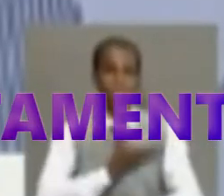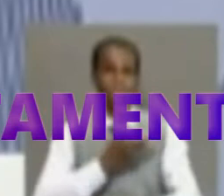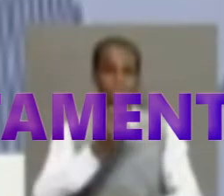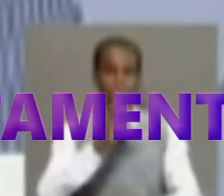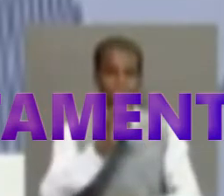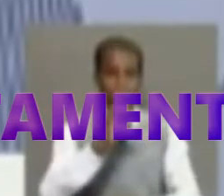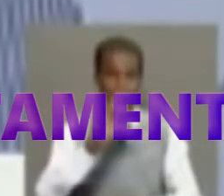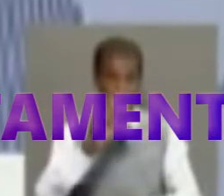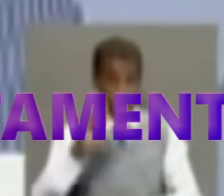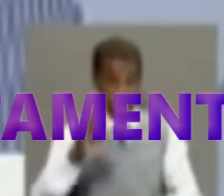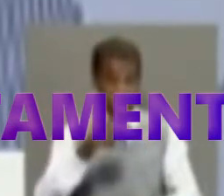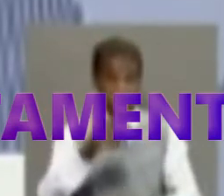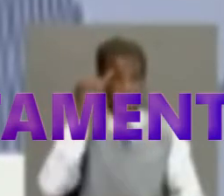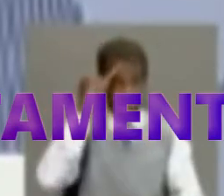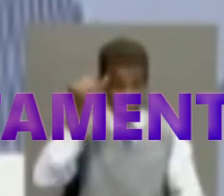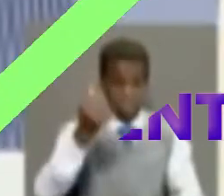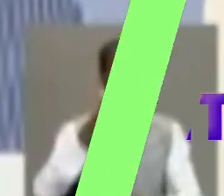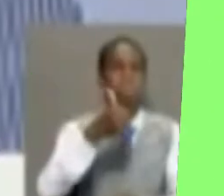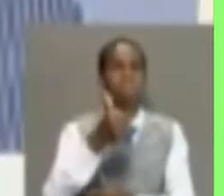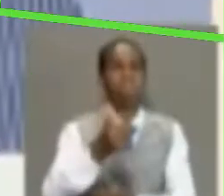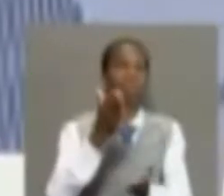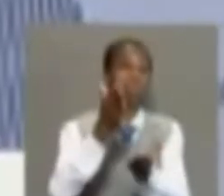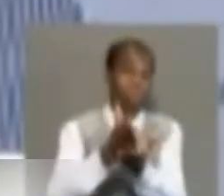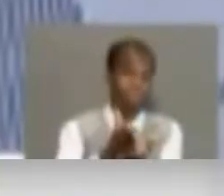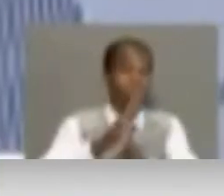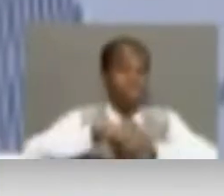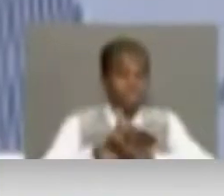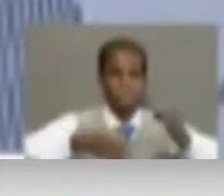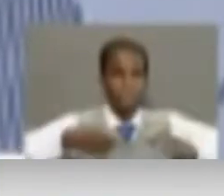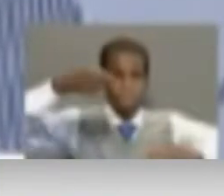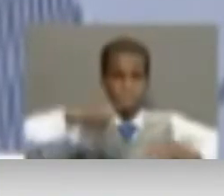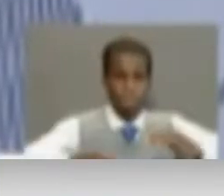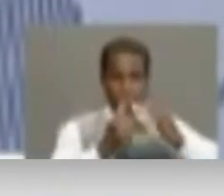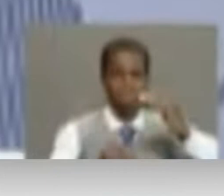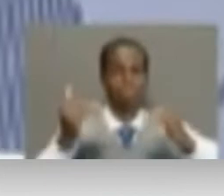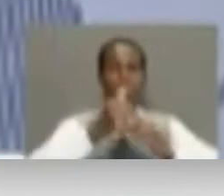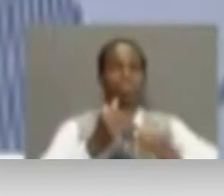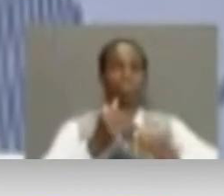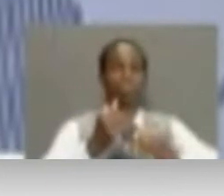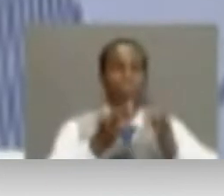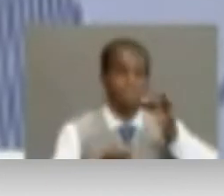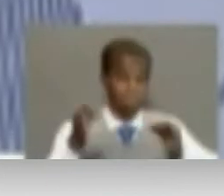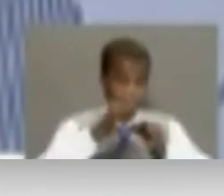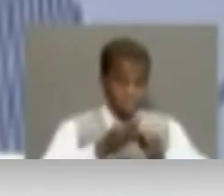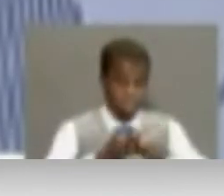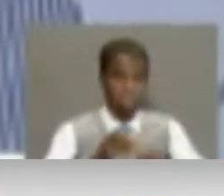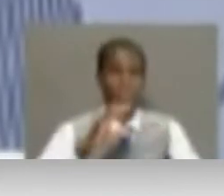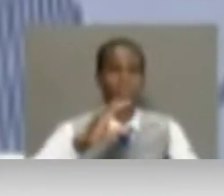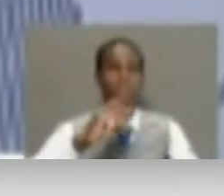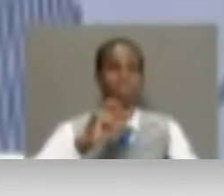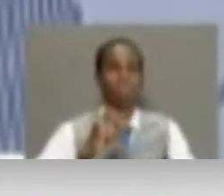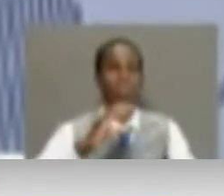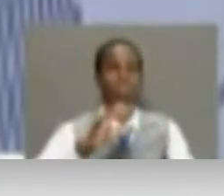em função dos factos que foram ao conhecimento do Tribunal Constitucional. Relativamente ao acórdão em si,